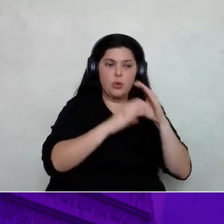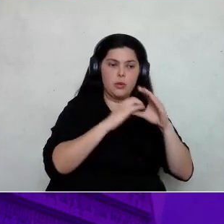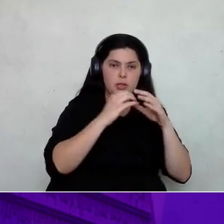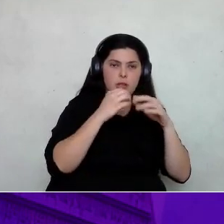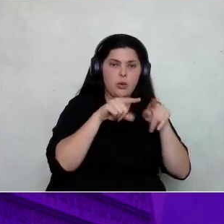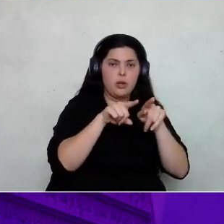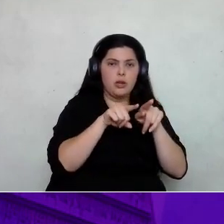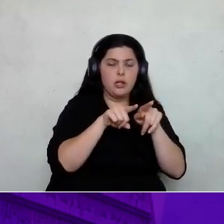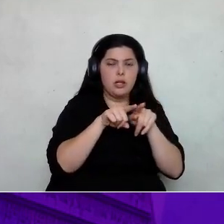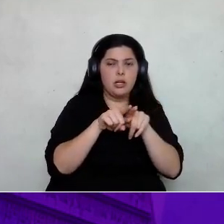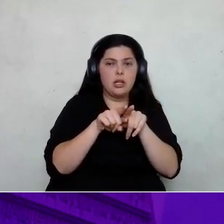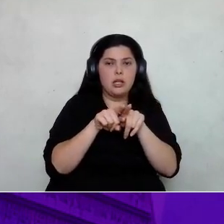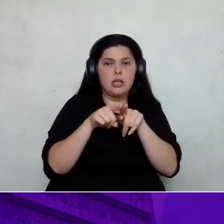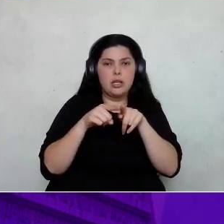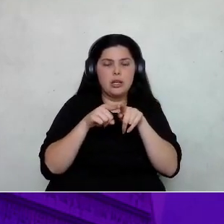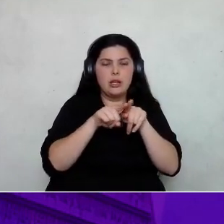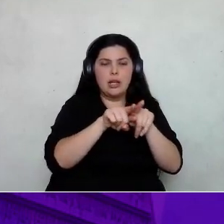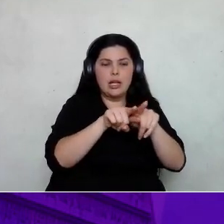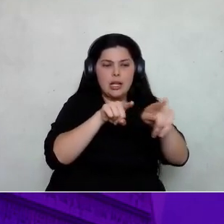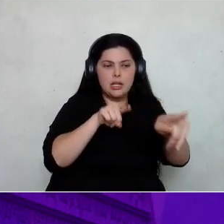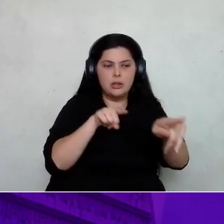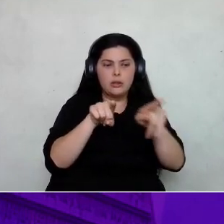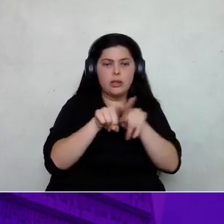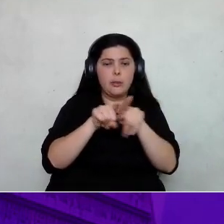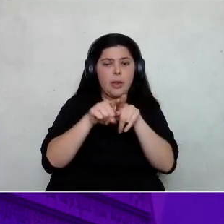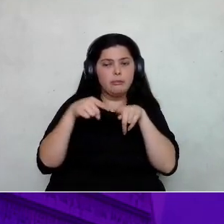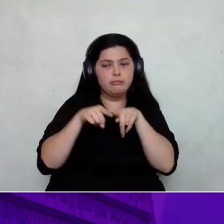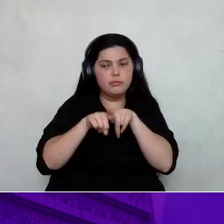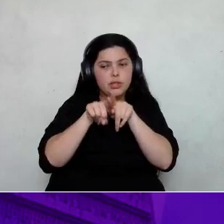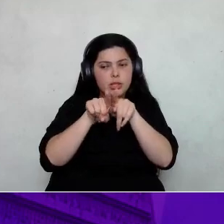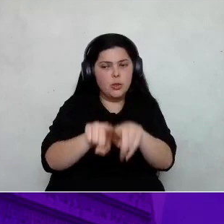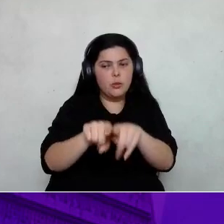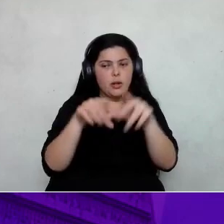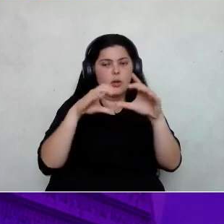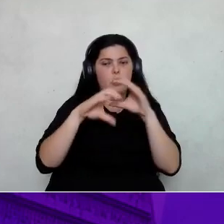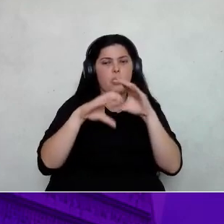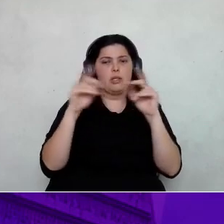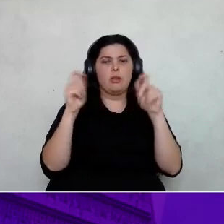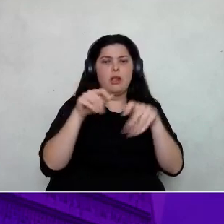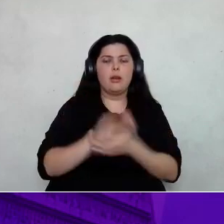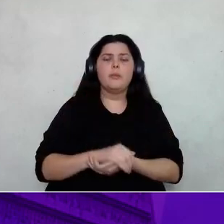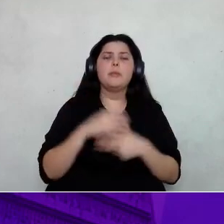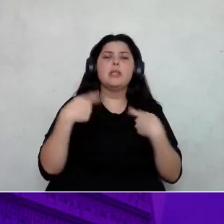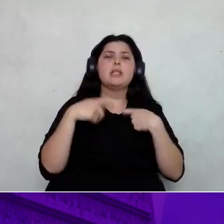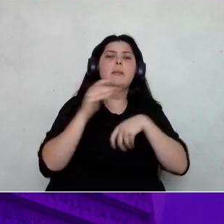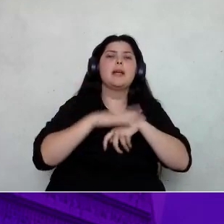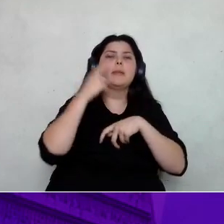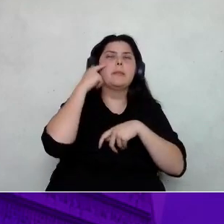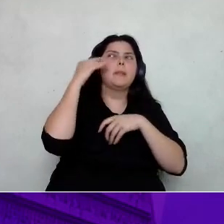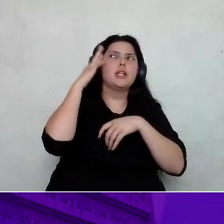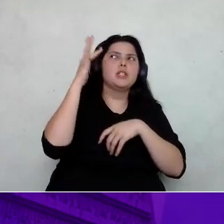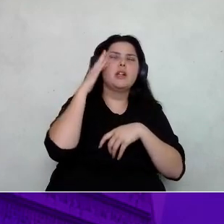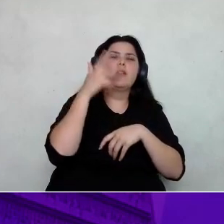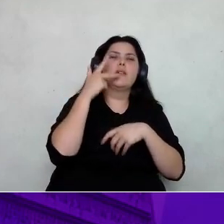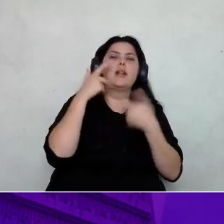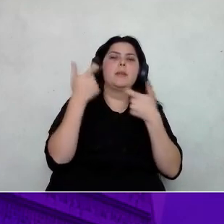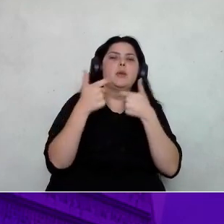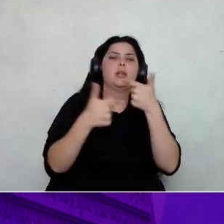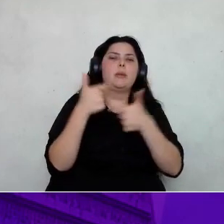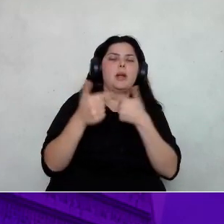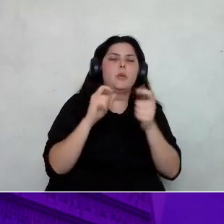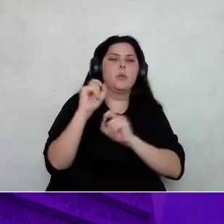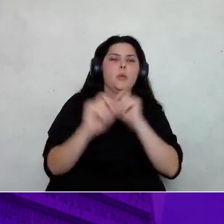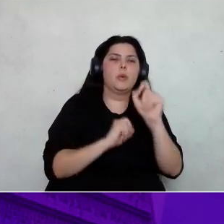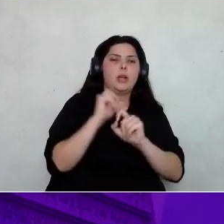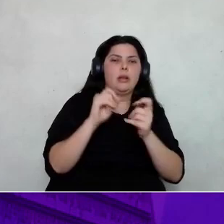comunicação assíncrona para outra. Ok. O que mais a gente precisa pensar quando a gente fala de microserviços? A gente precisa pensar